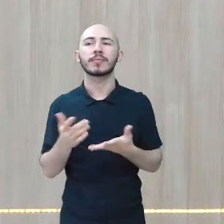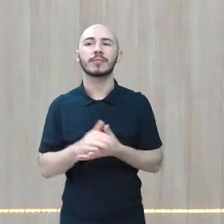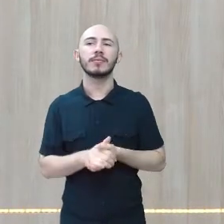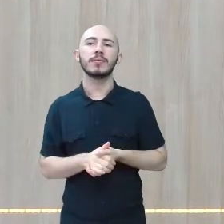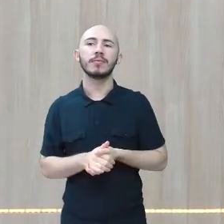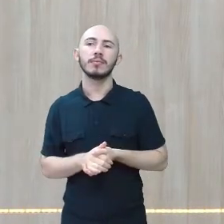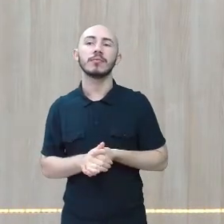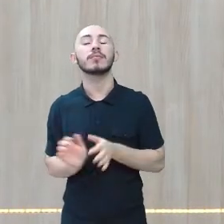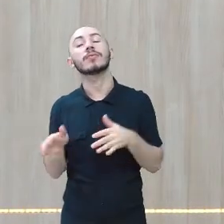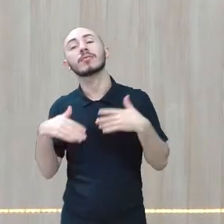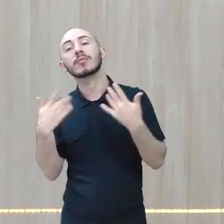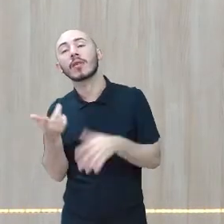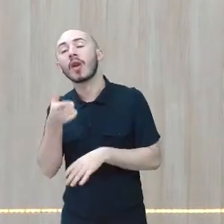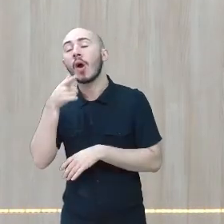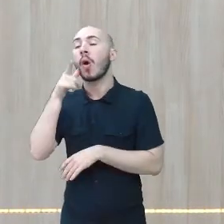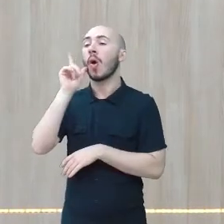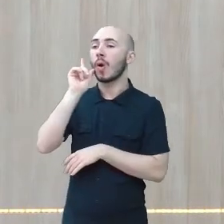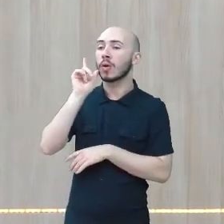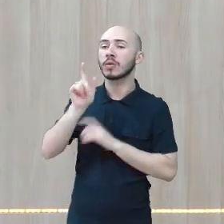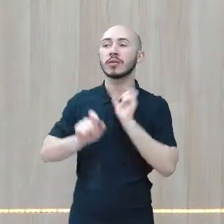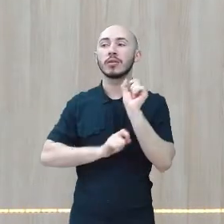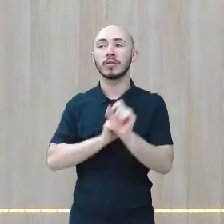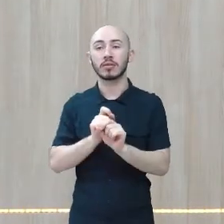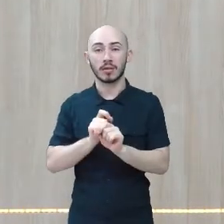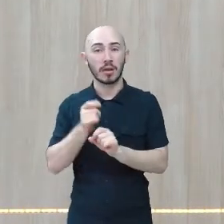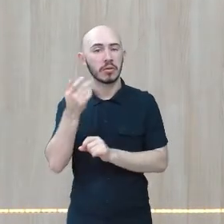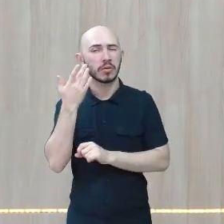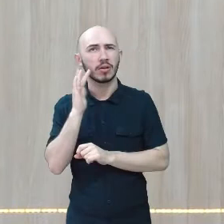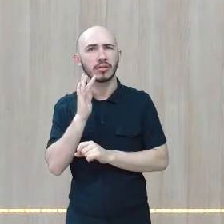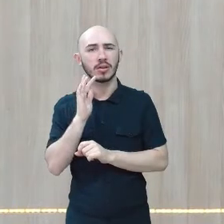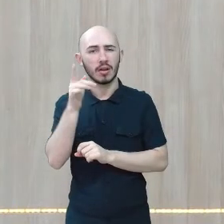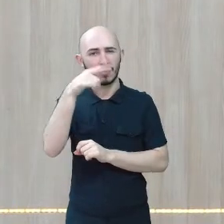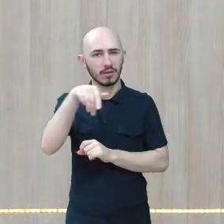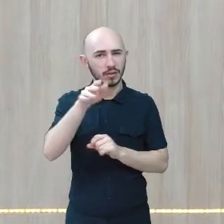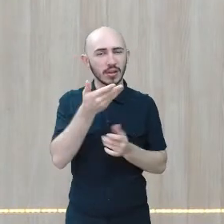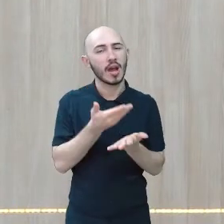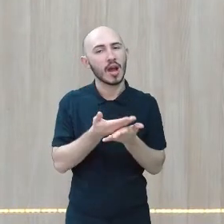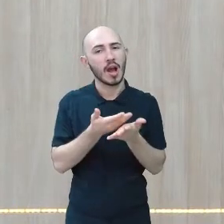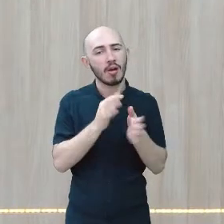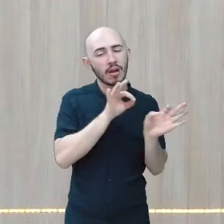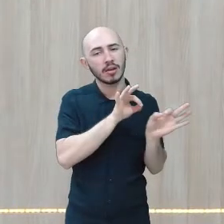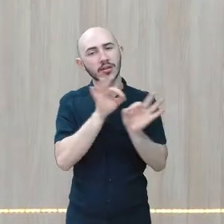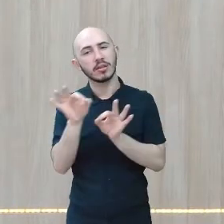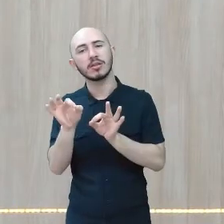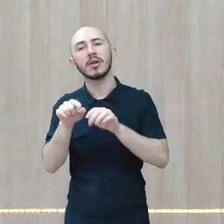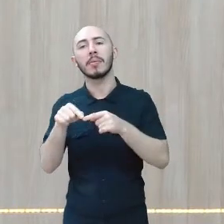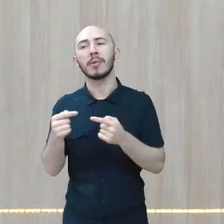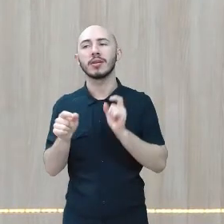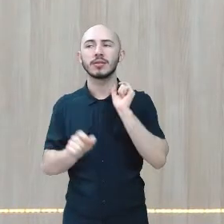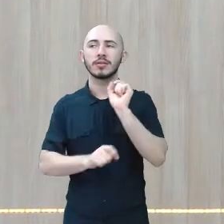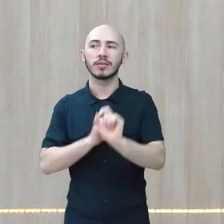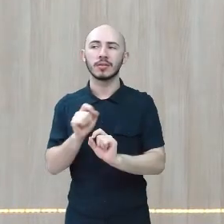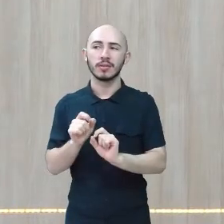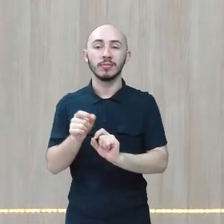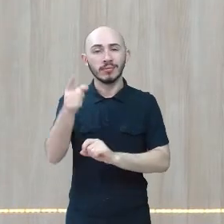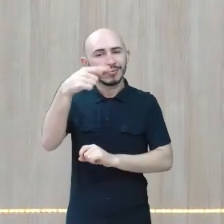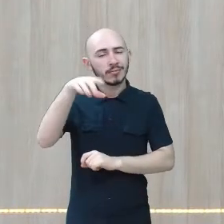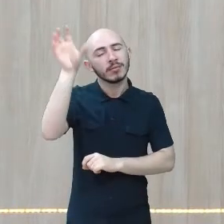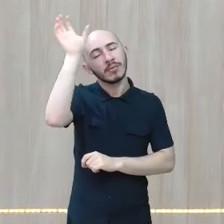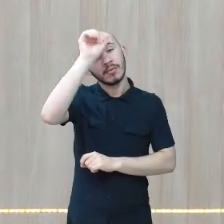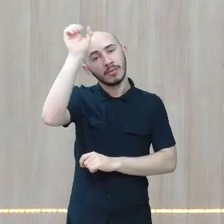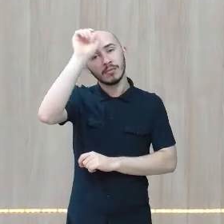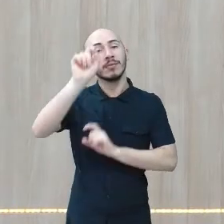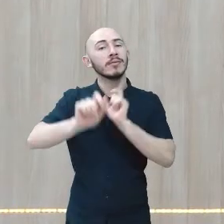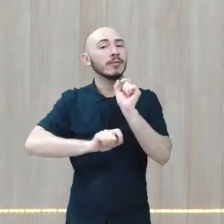E aí ontem, não sei se foi ontem, o dia que você vai assistir esta aula, vocês